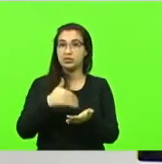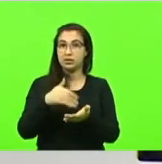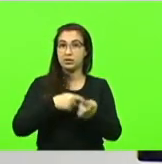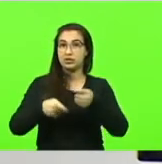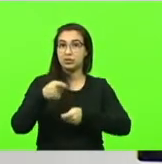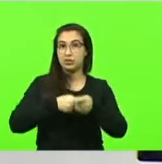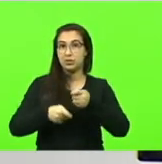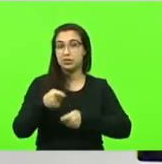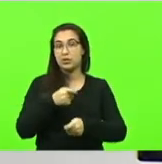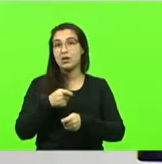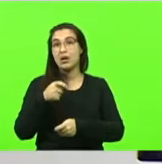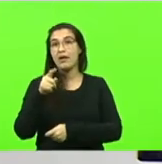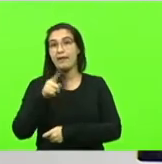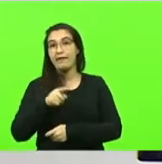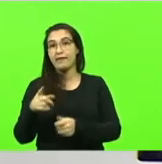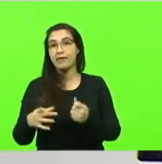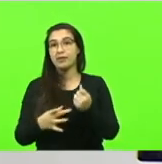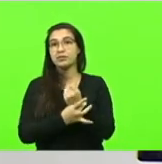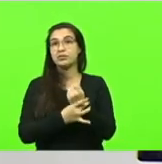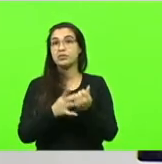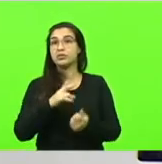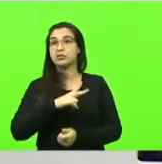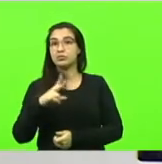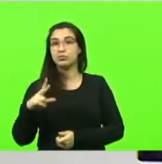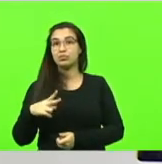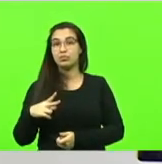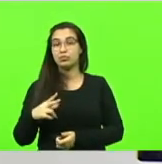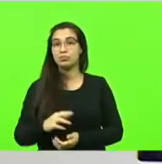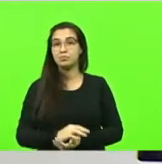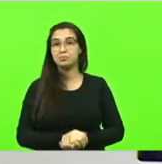são casos de segurança pública. Eu nunca vi isso.